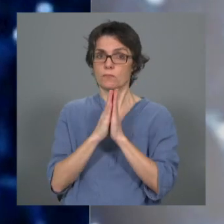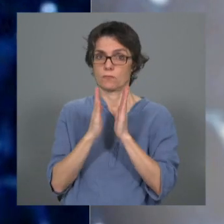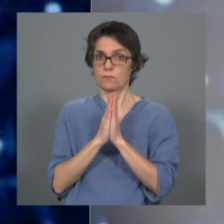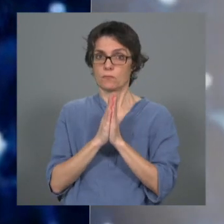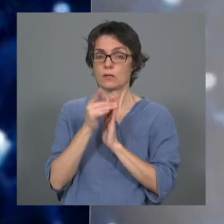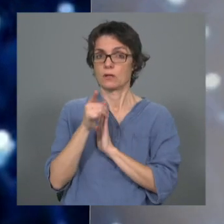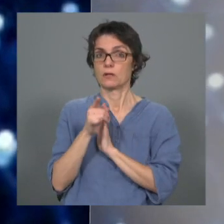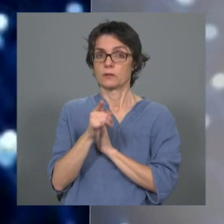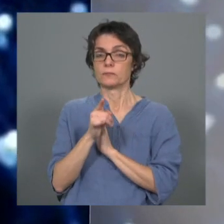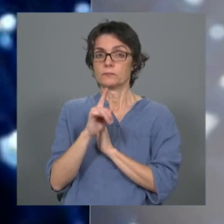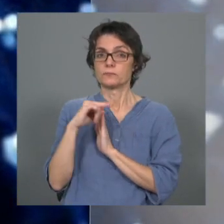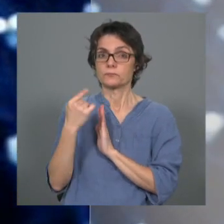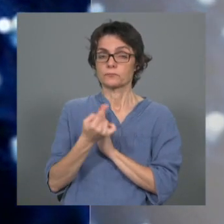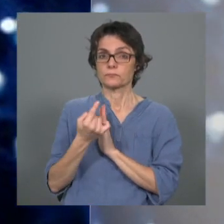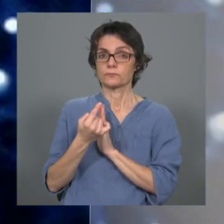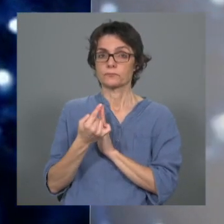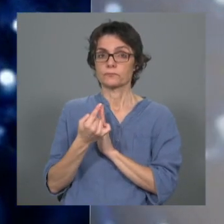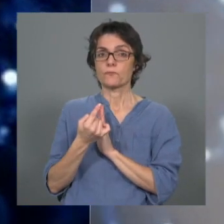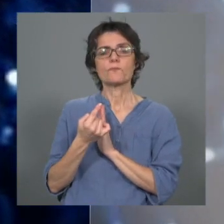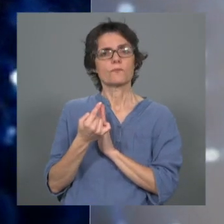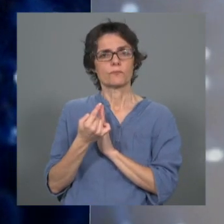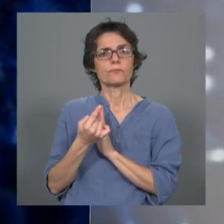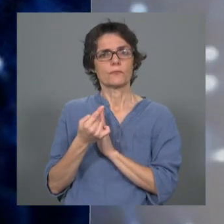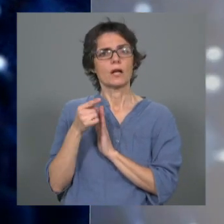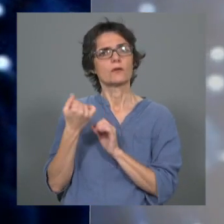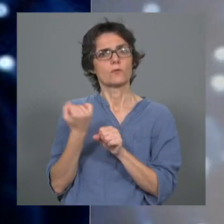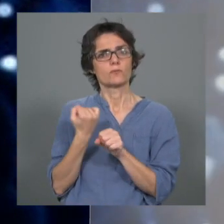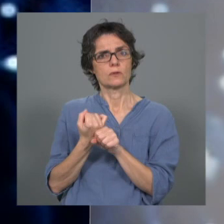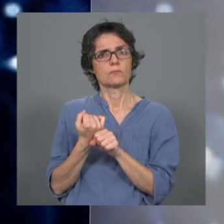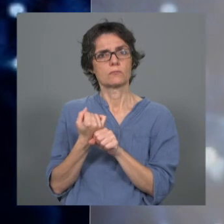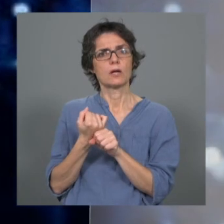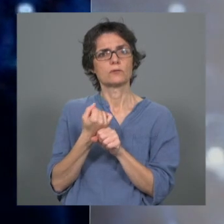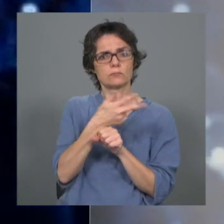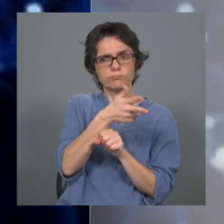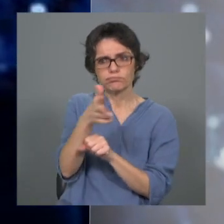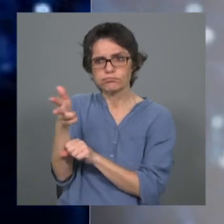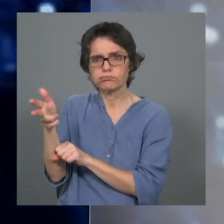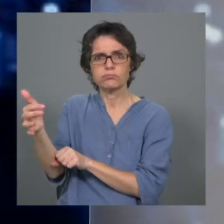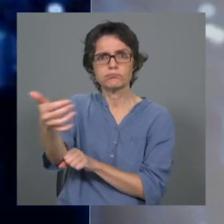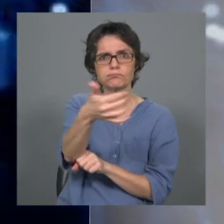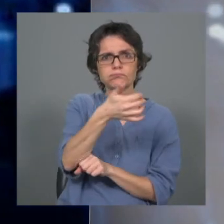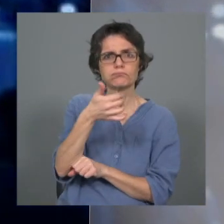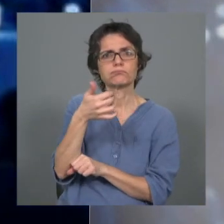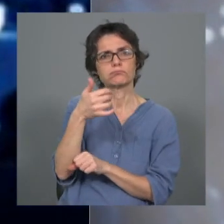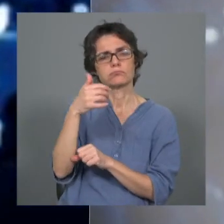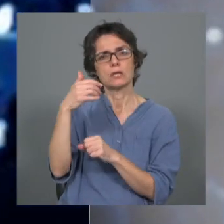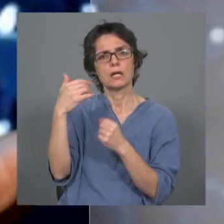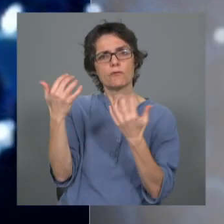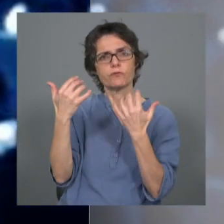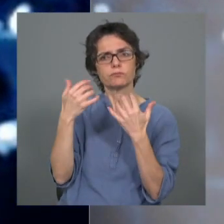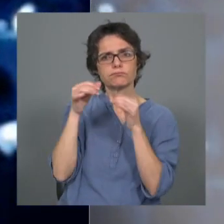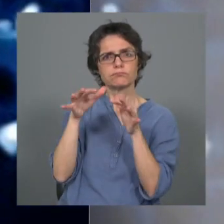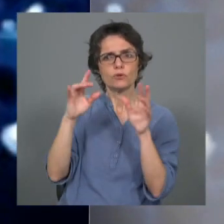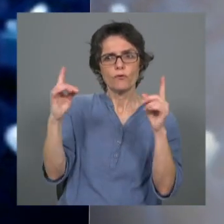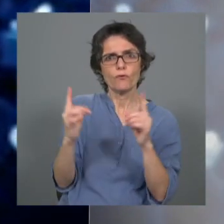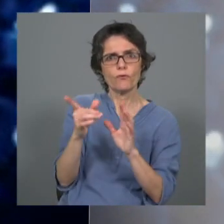que iremos ter um trabalho de reportagem e de síntese sobre tudo o que